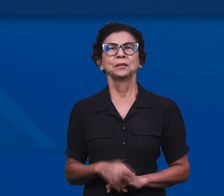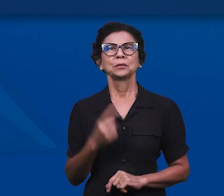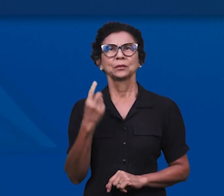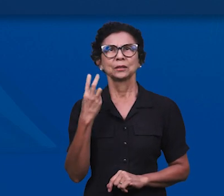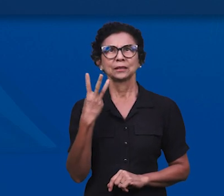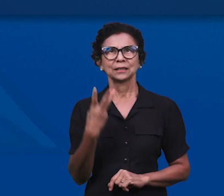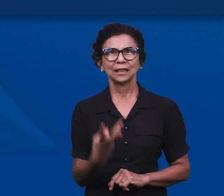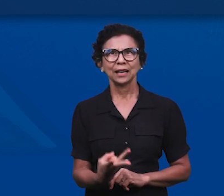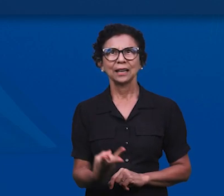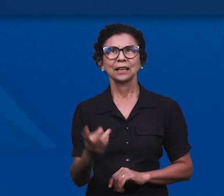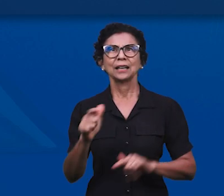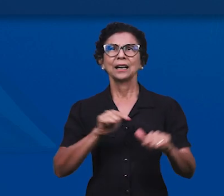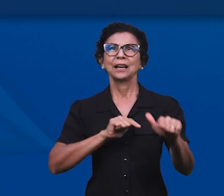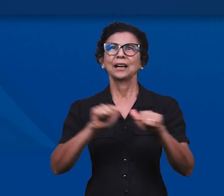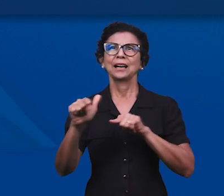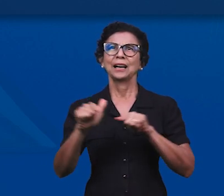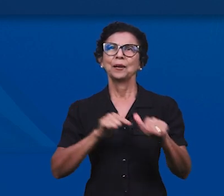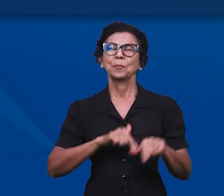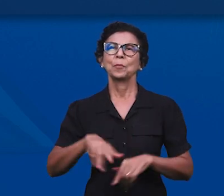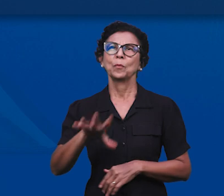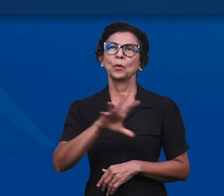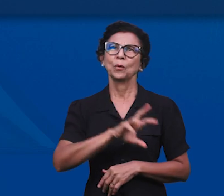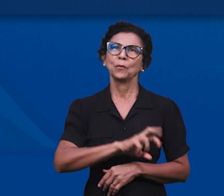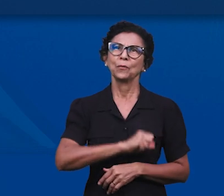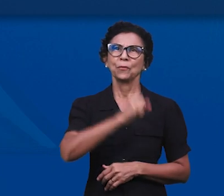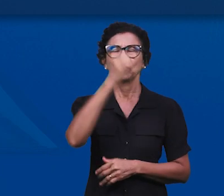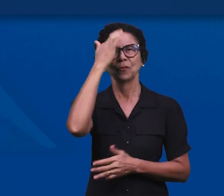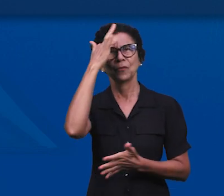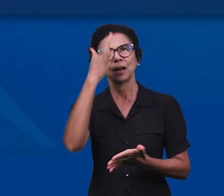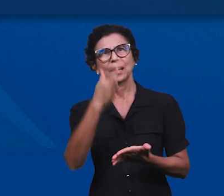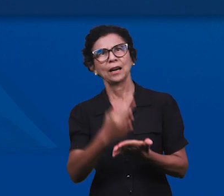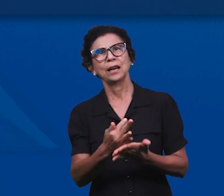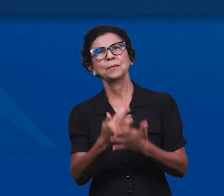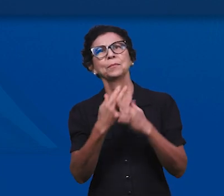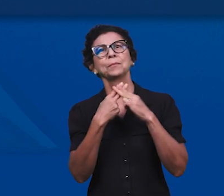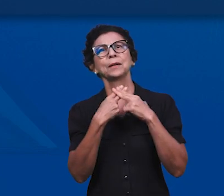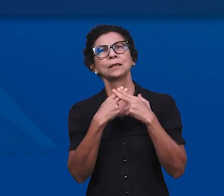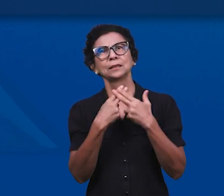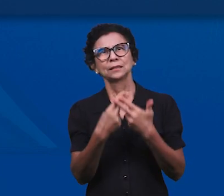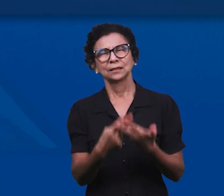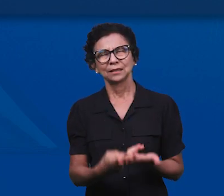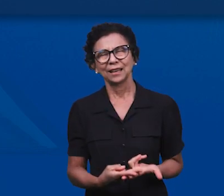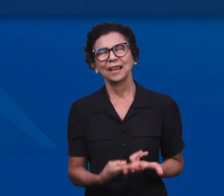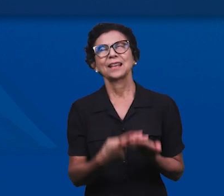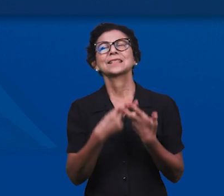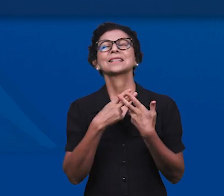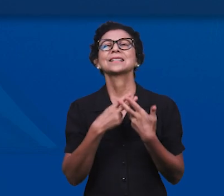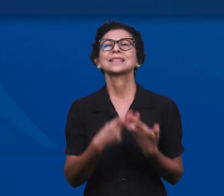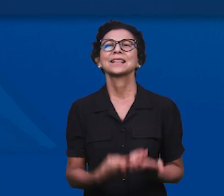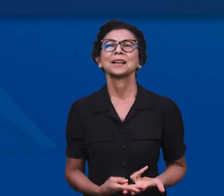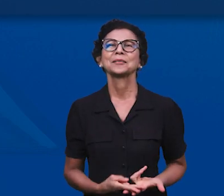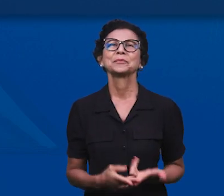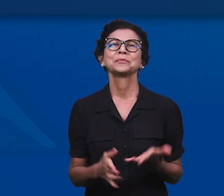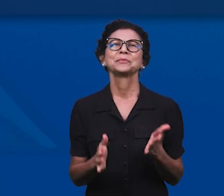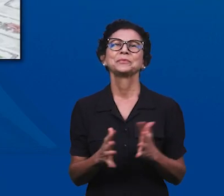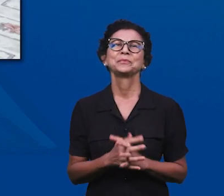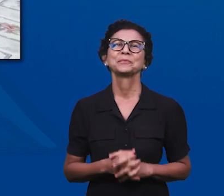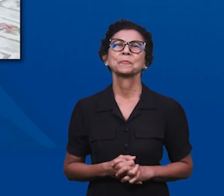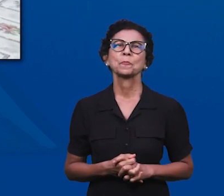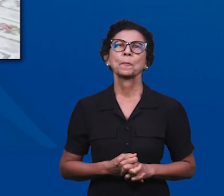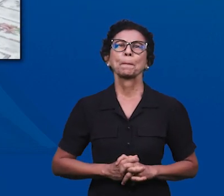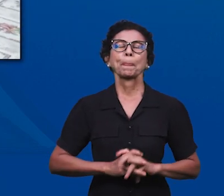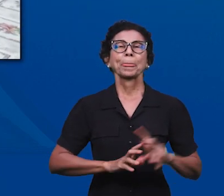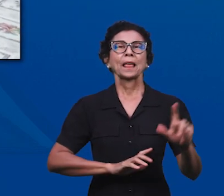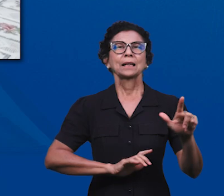3. Trabajaban con amor, con fe y con paciencia.